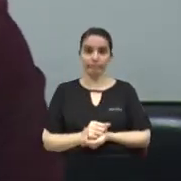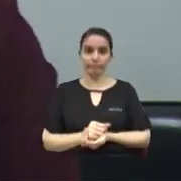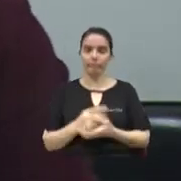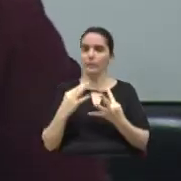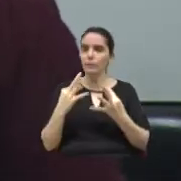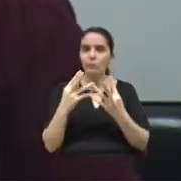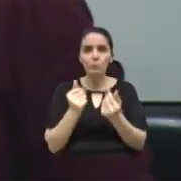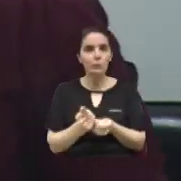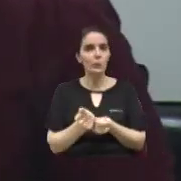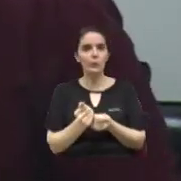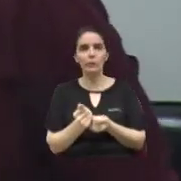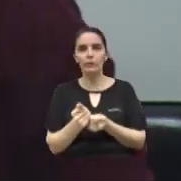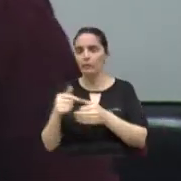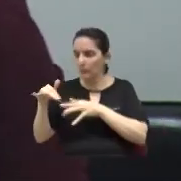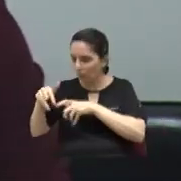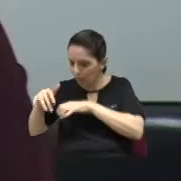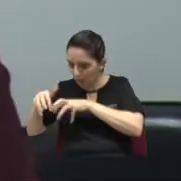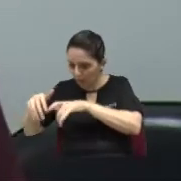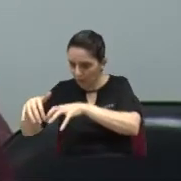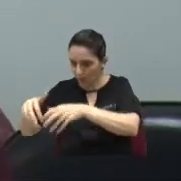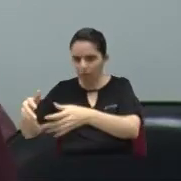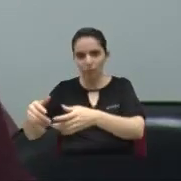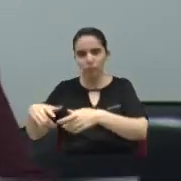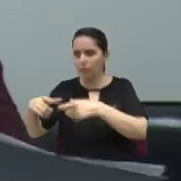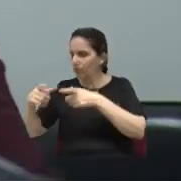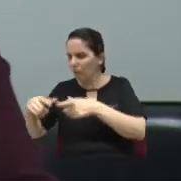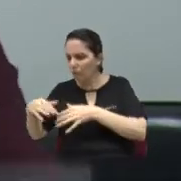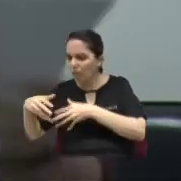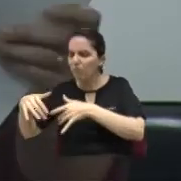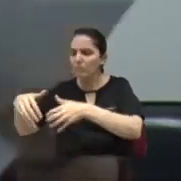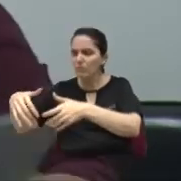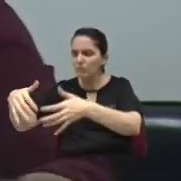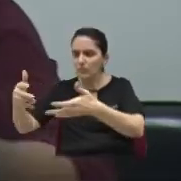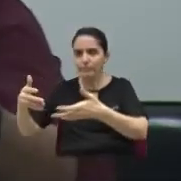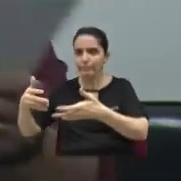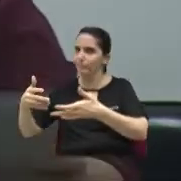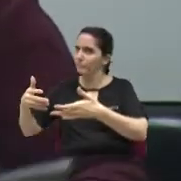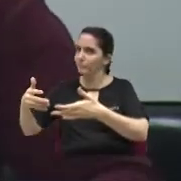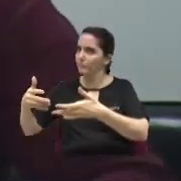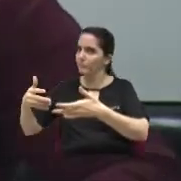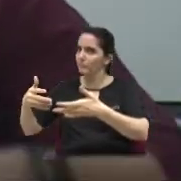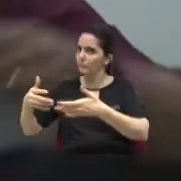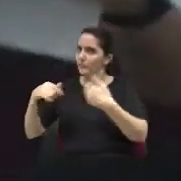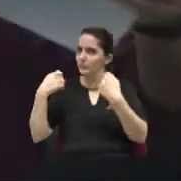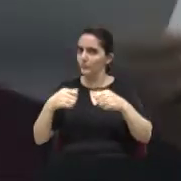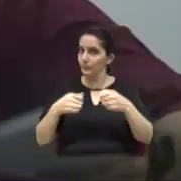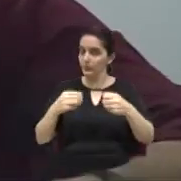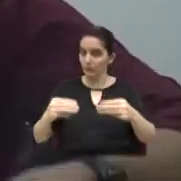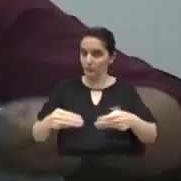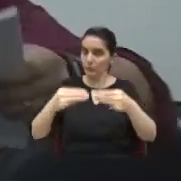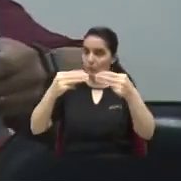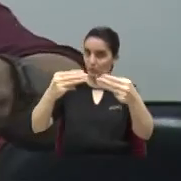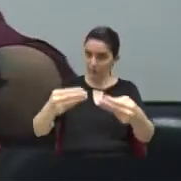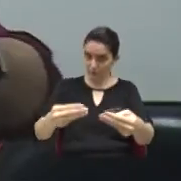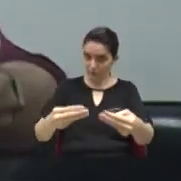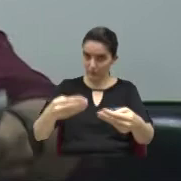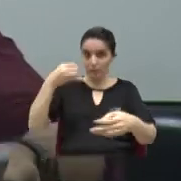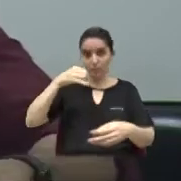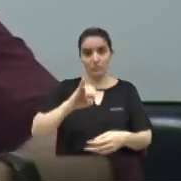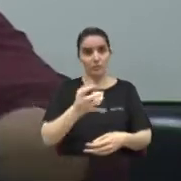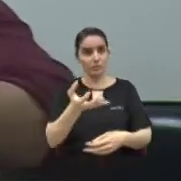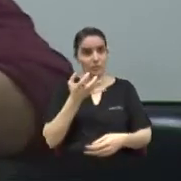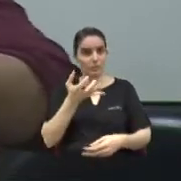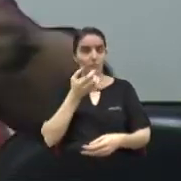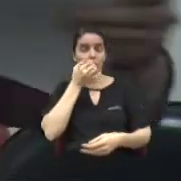lá vai buscar no arquivo, onde que está. Então vamos fazer uma moção aqui, inclusive se quiserem eu vou encabeçar